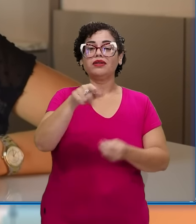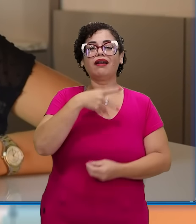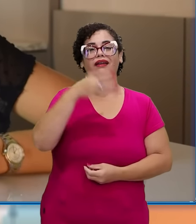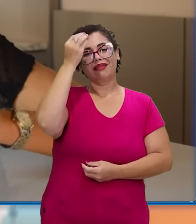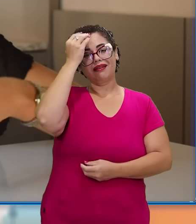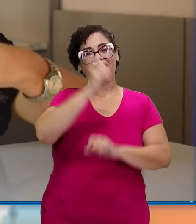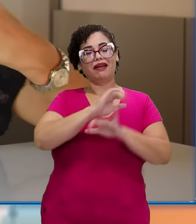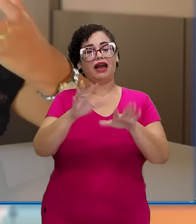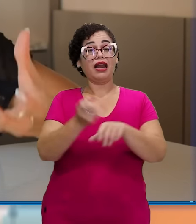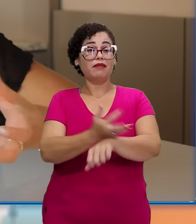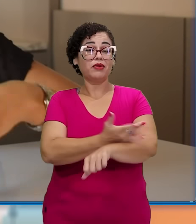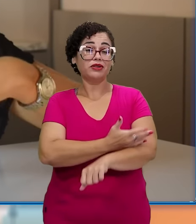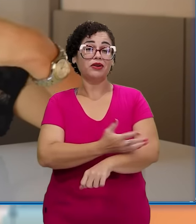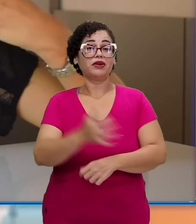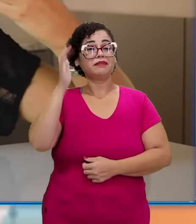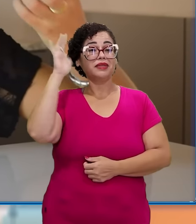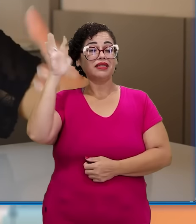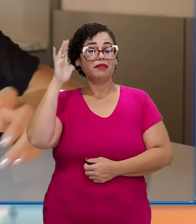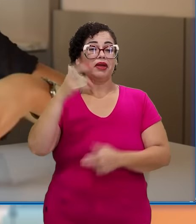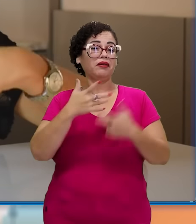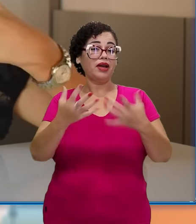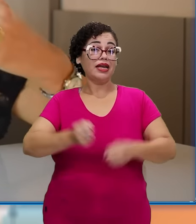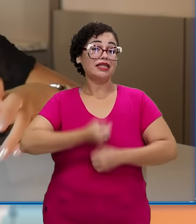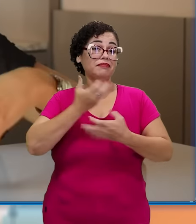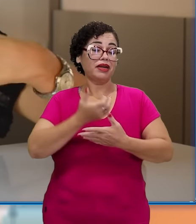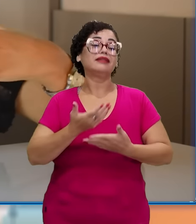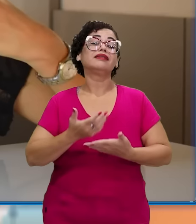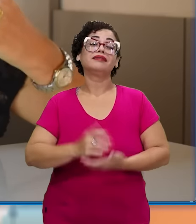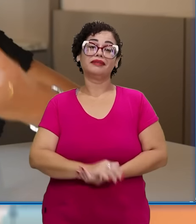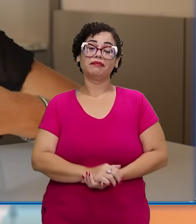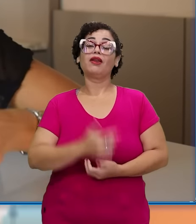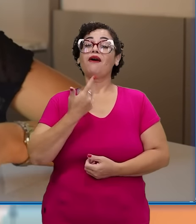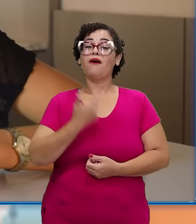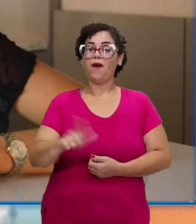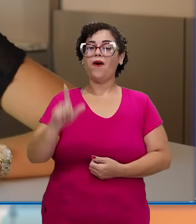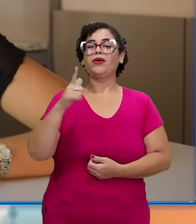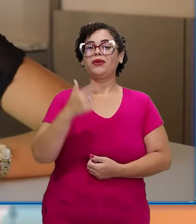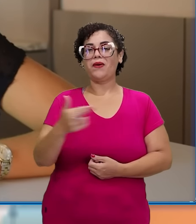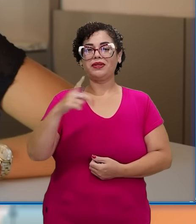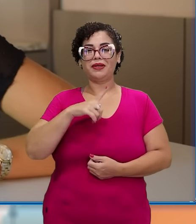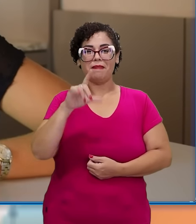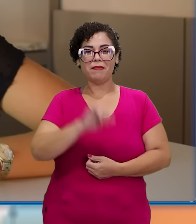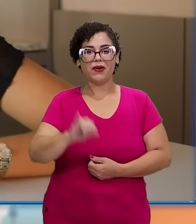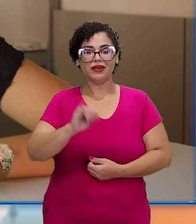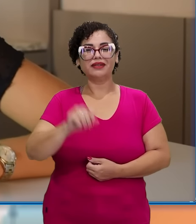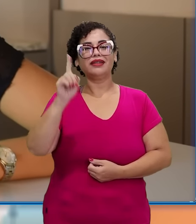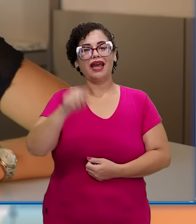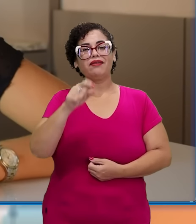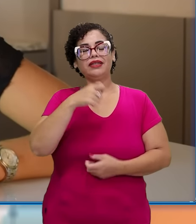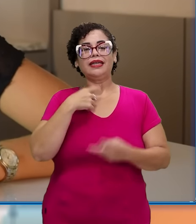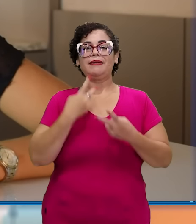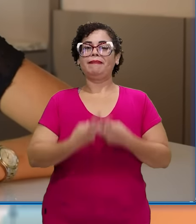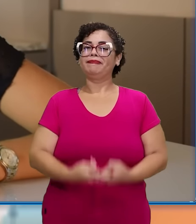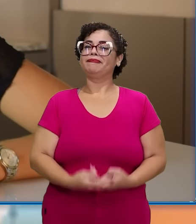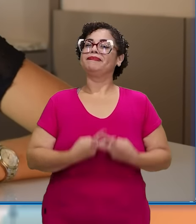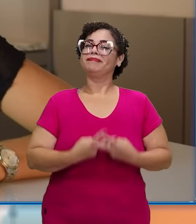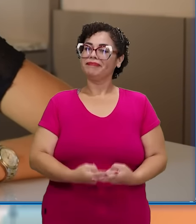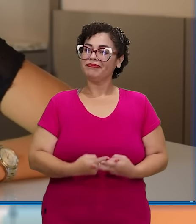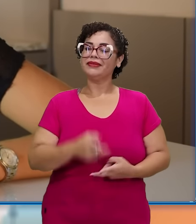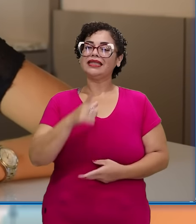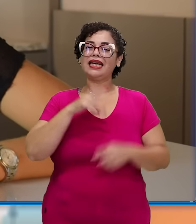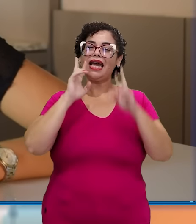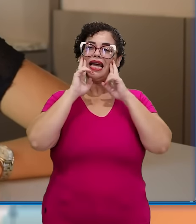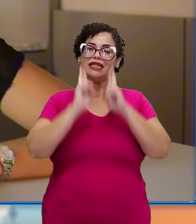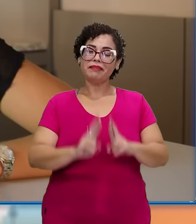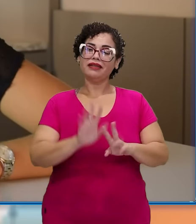e facilitar a compreensão de emoções de pensamentos e Na expressão também outro aspecto muito importante é ser